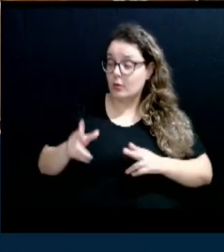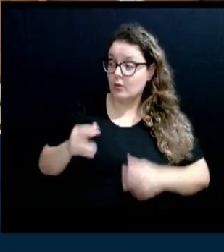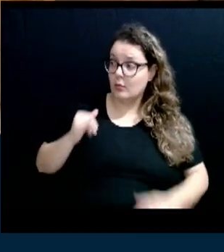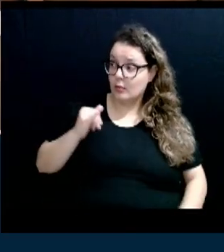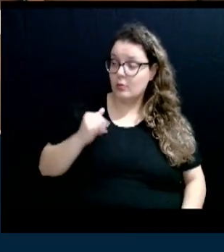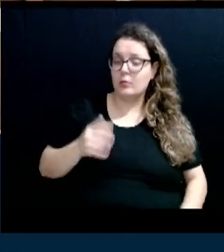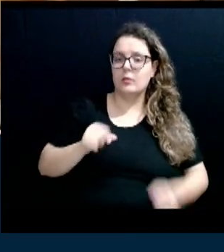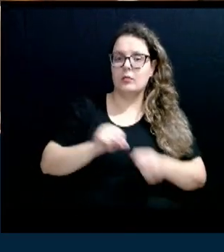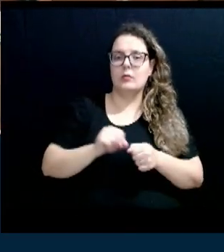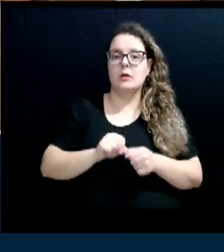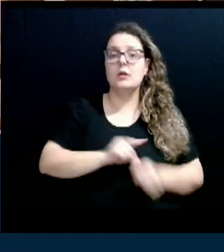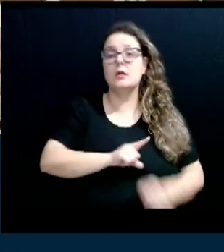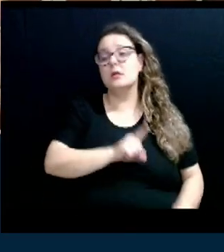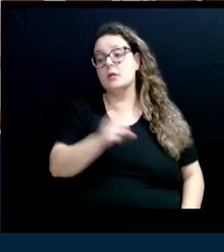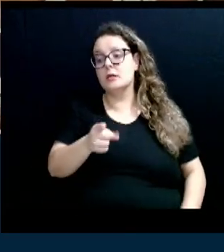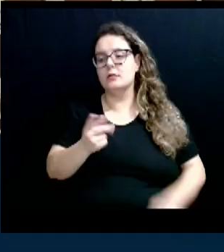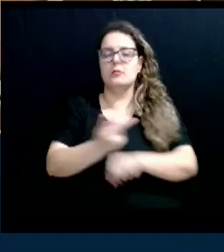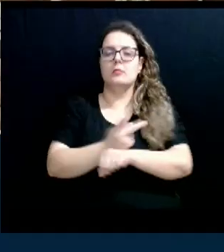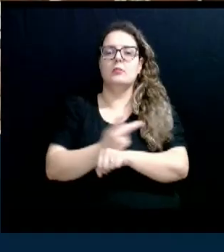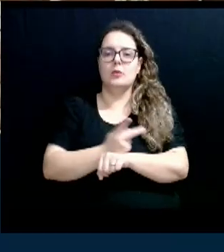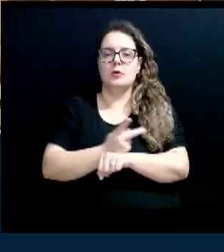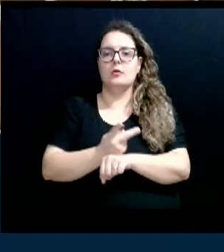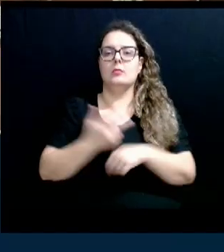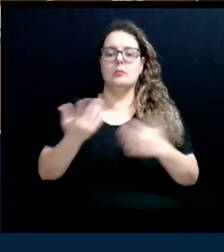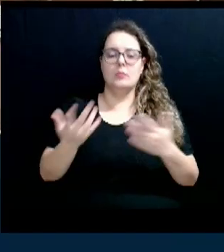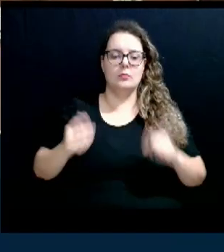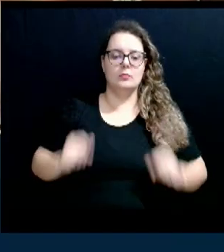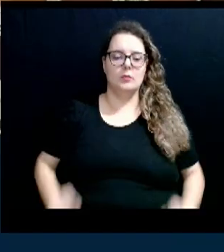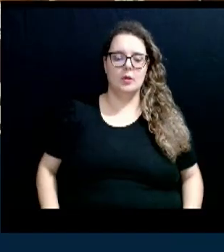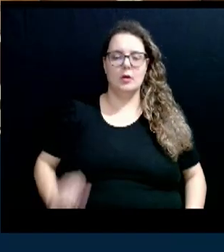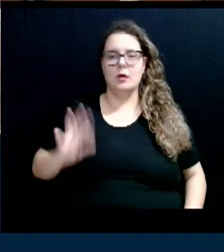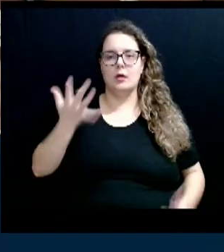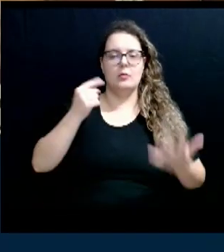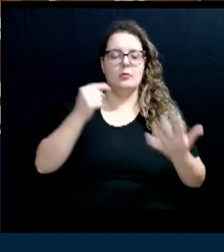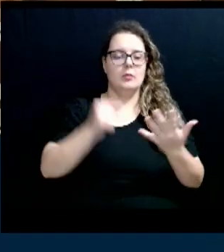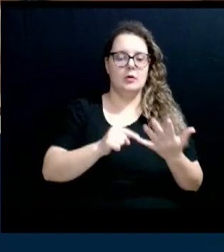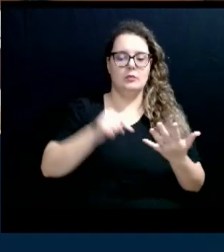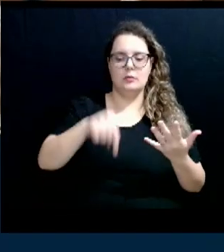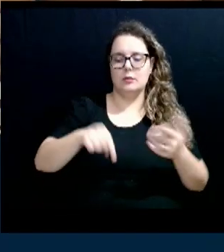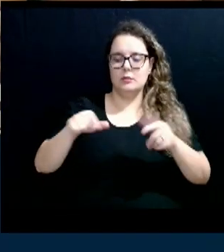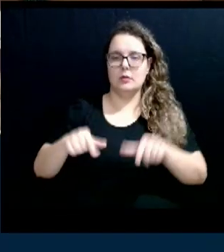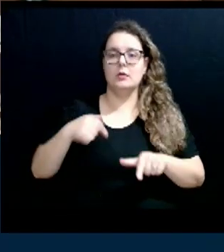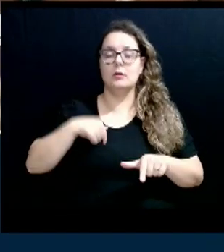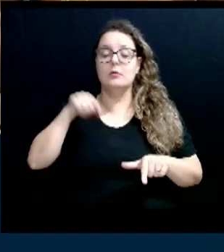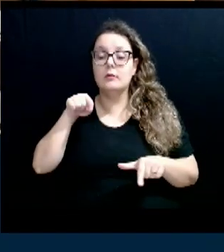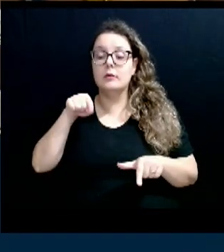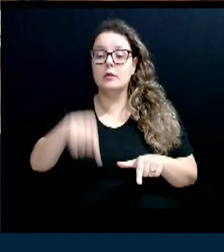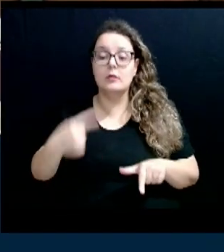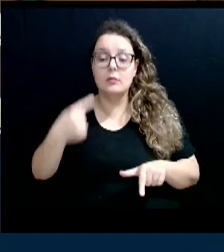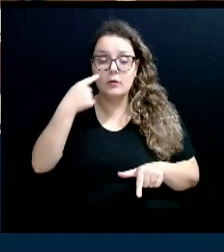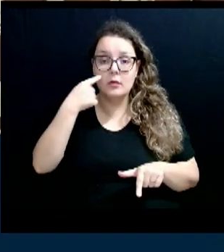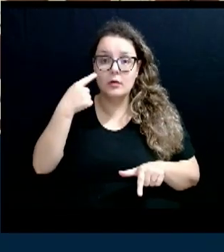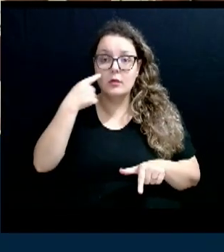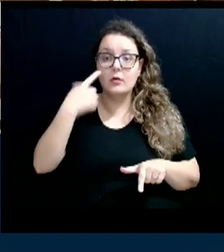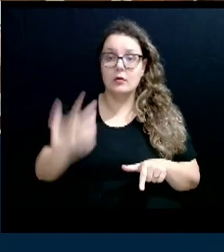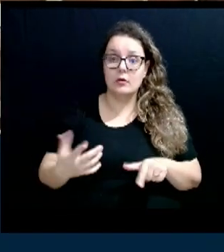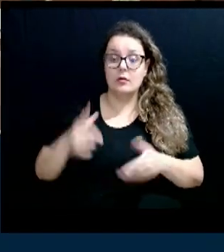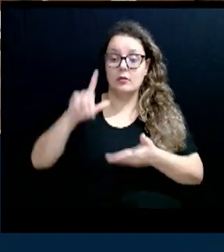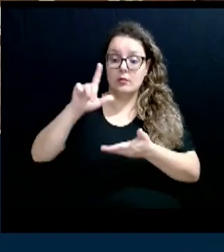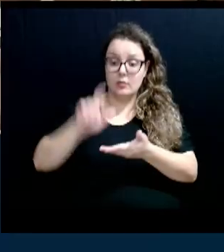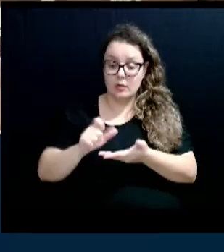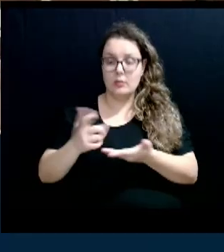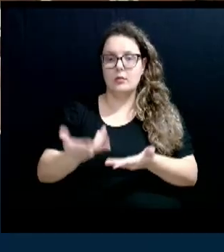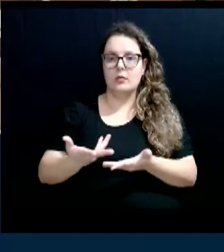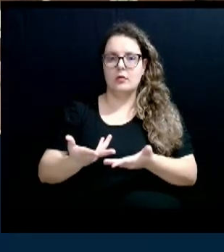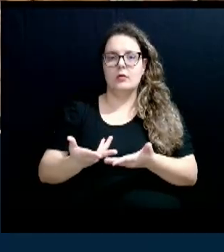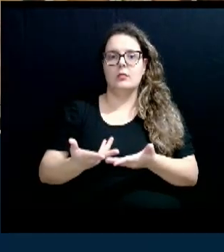né? Buscando lá. Bom, aconteceu isso nesse lugar, eu vou lá, vou conferir, vou ver, vou fotografar e vou buscar